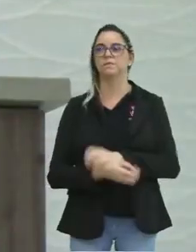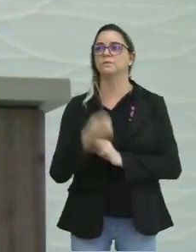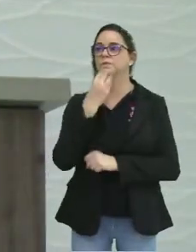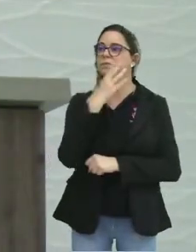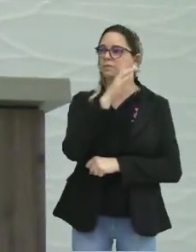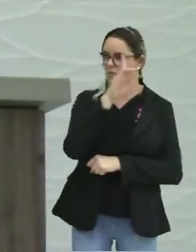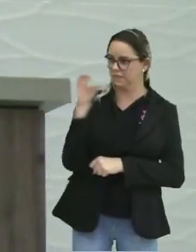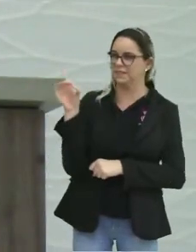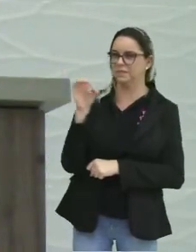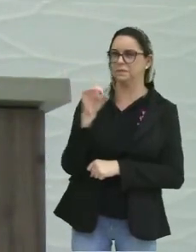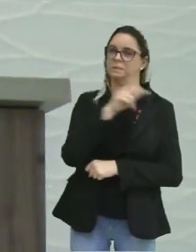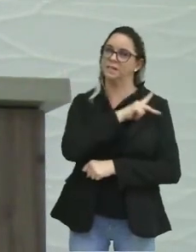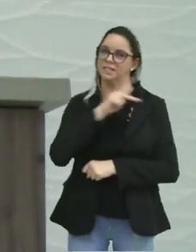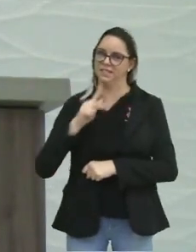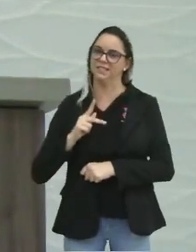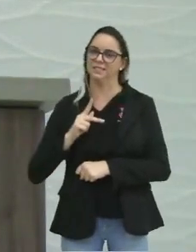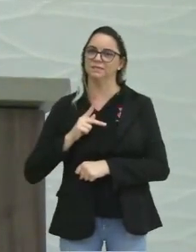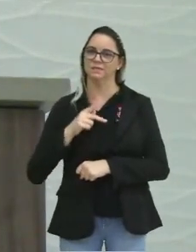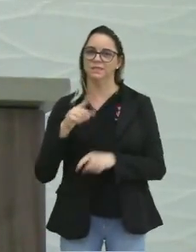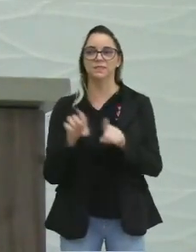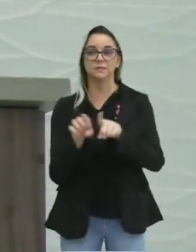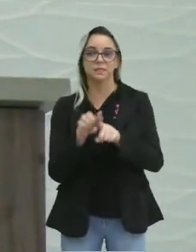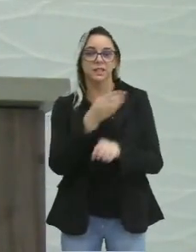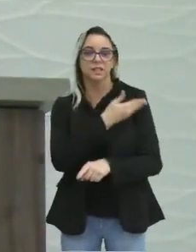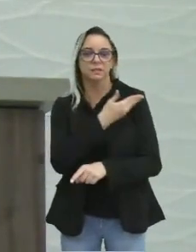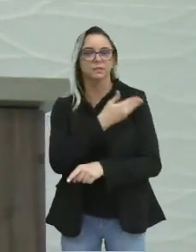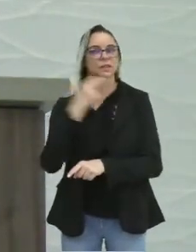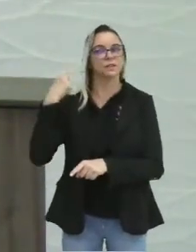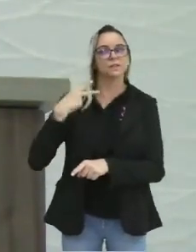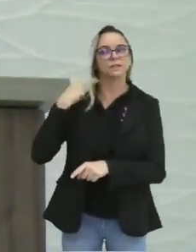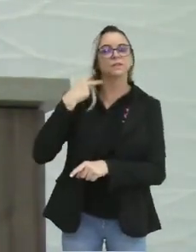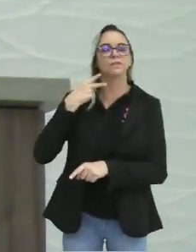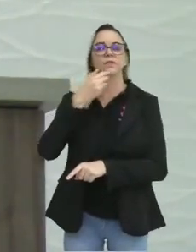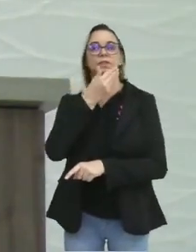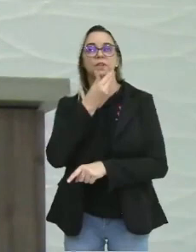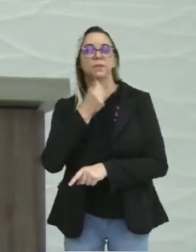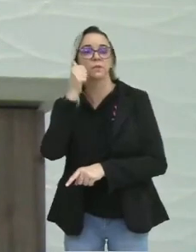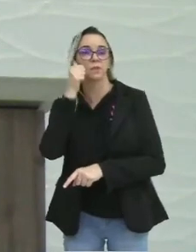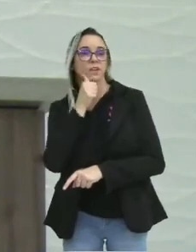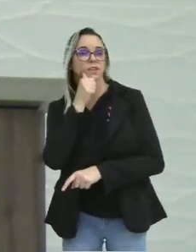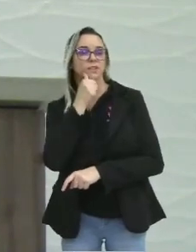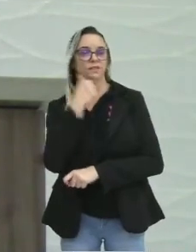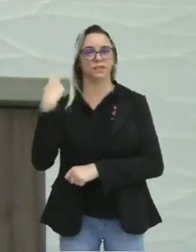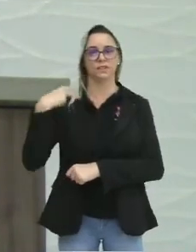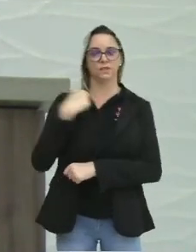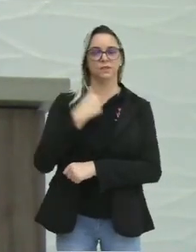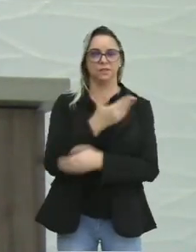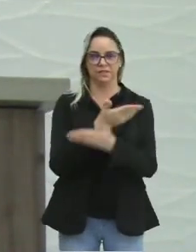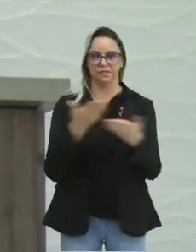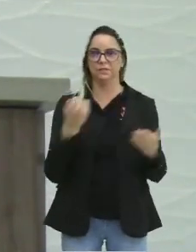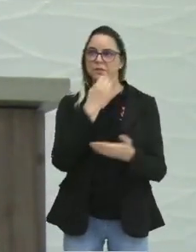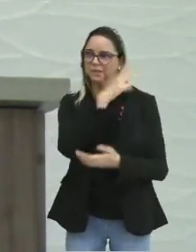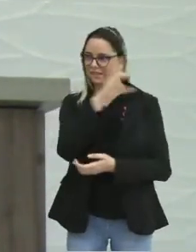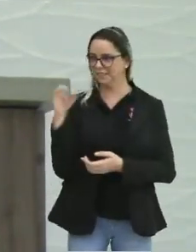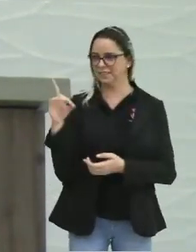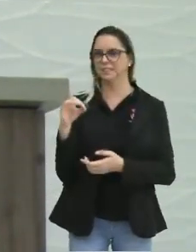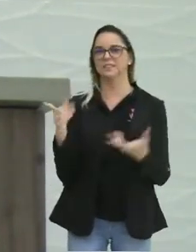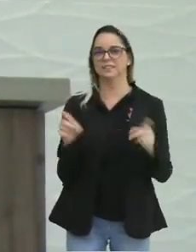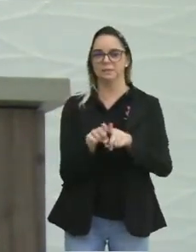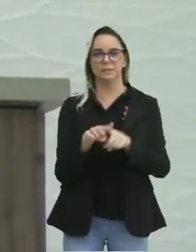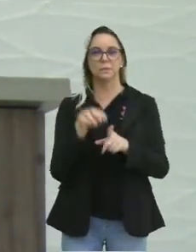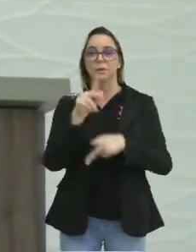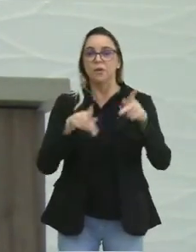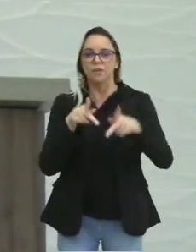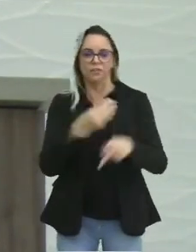Bom dia, senhor presidente, colegas vereadores, vereadoras, ouvinte aqui presente, São Bento FM,